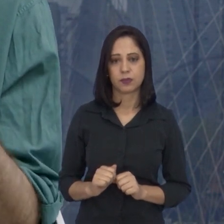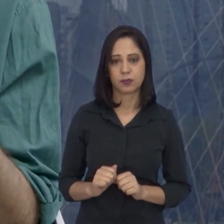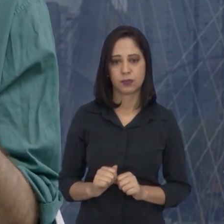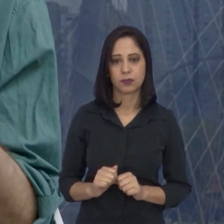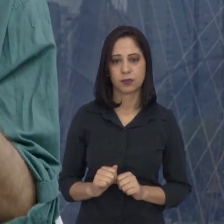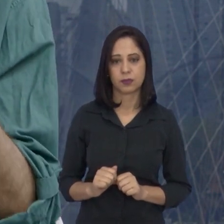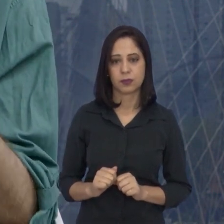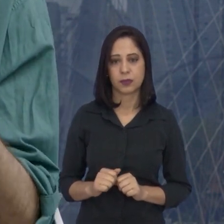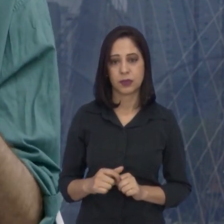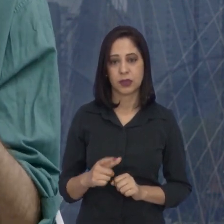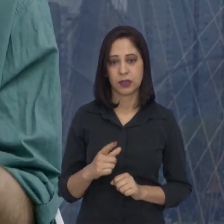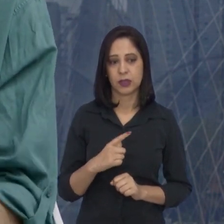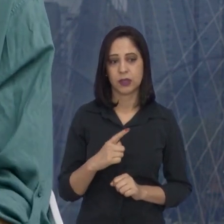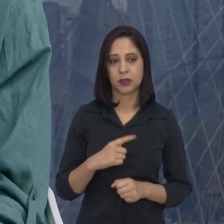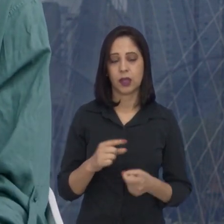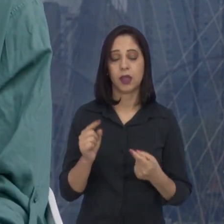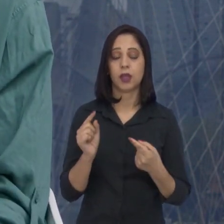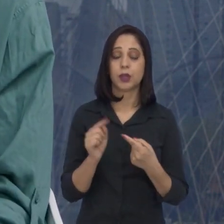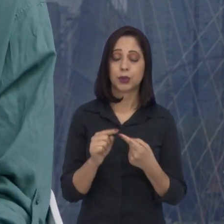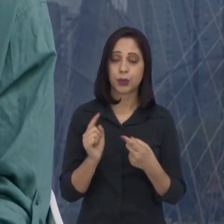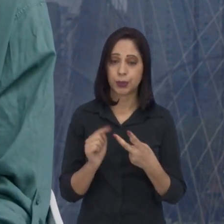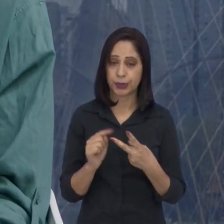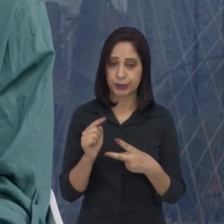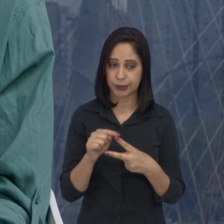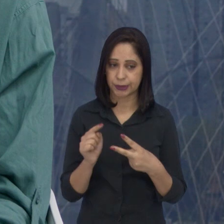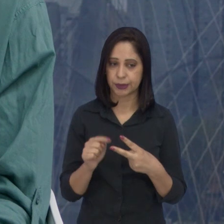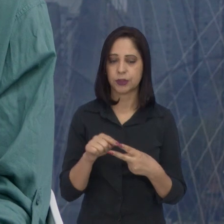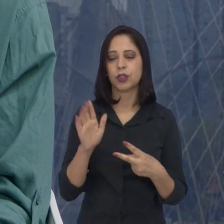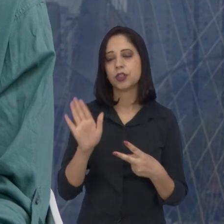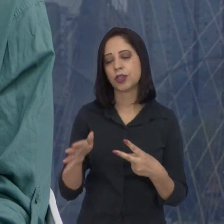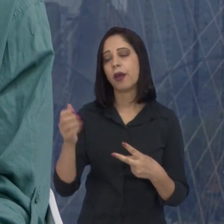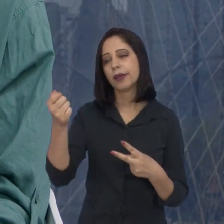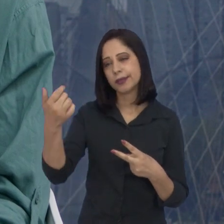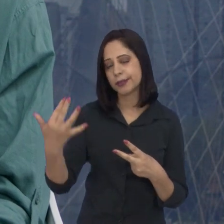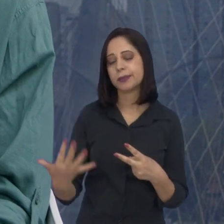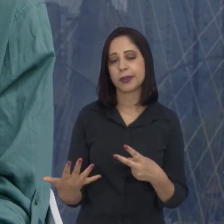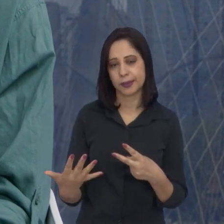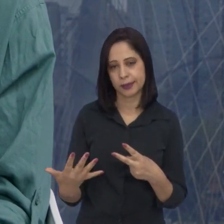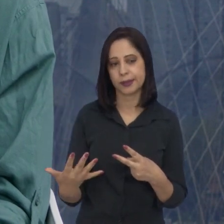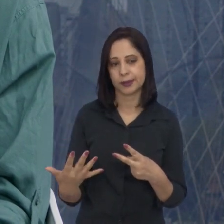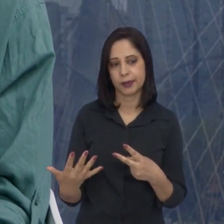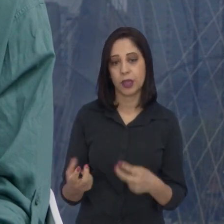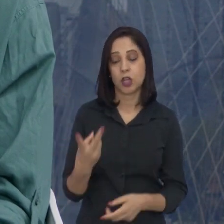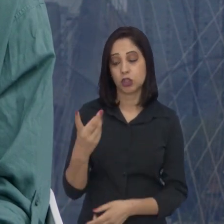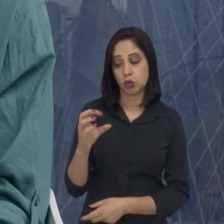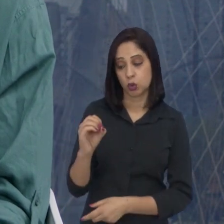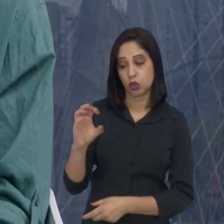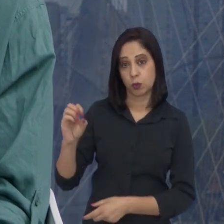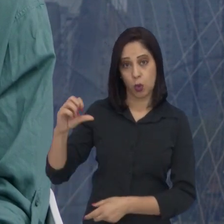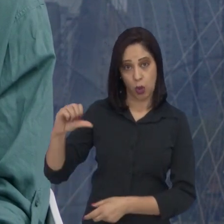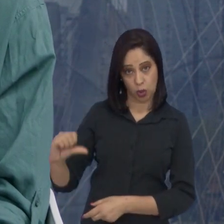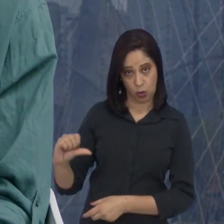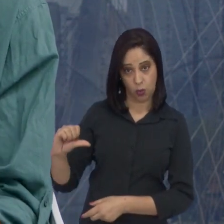que há, como foi citado aqui, é importante dizer que 2009, na